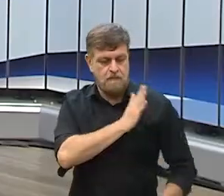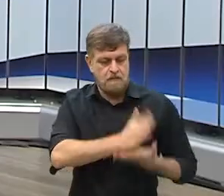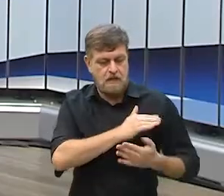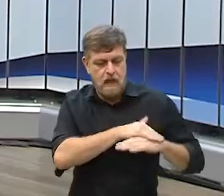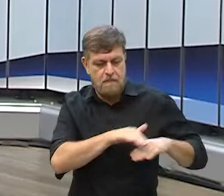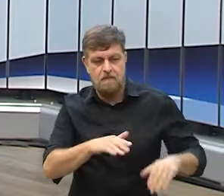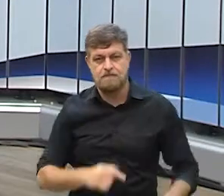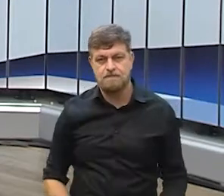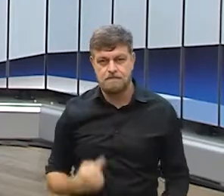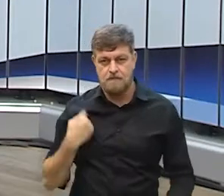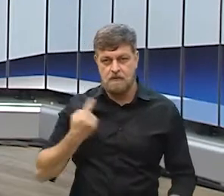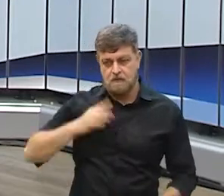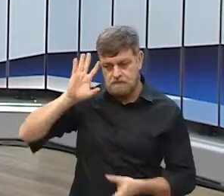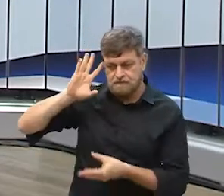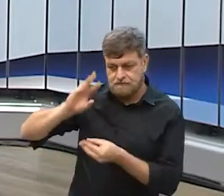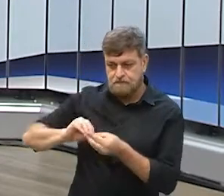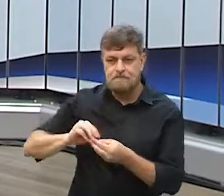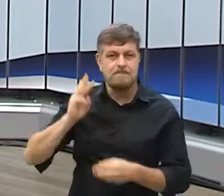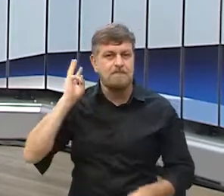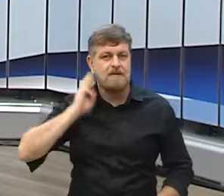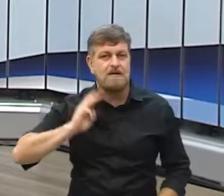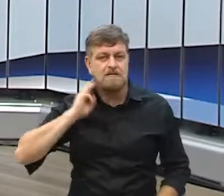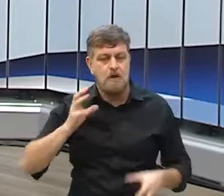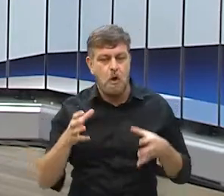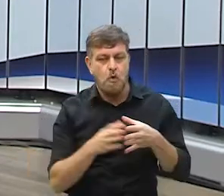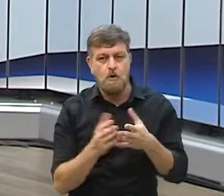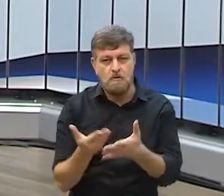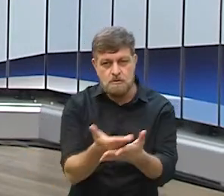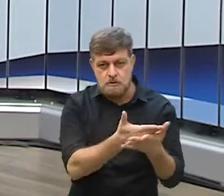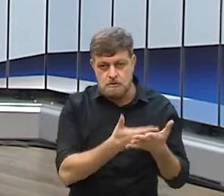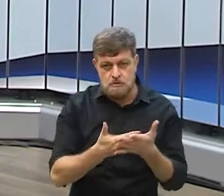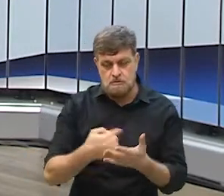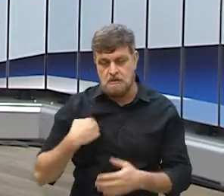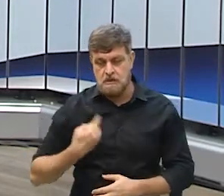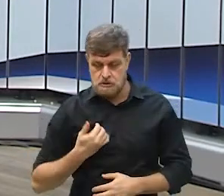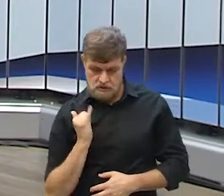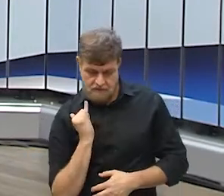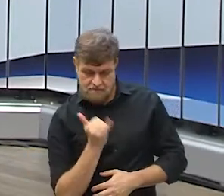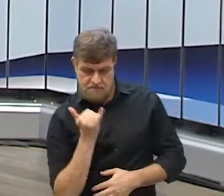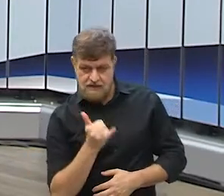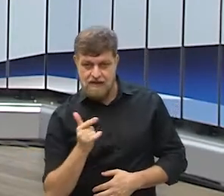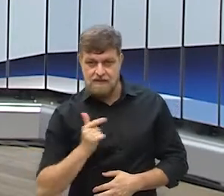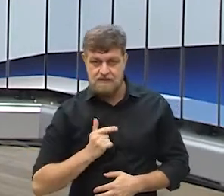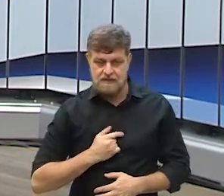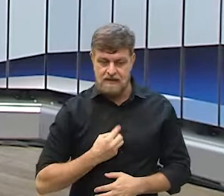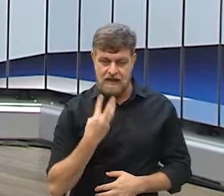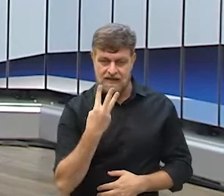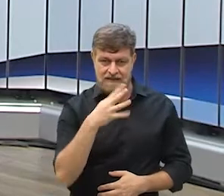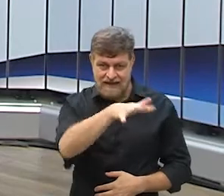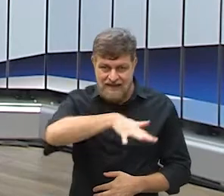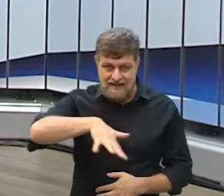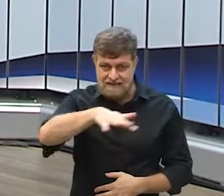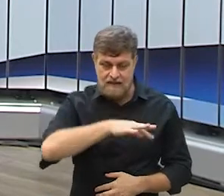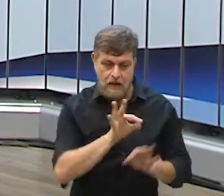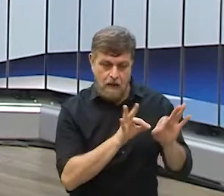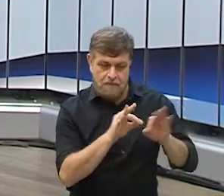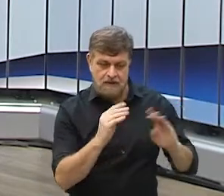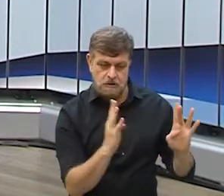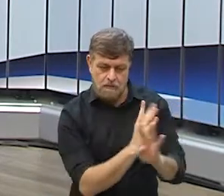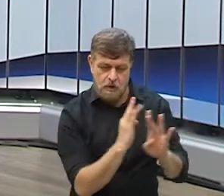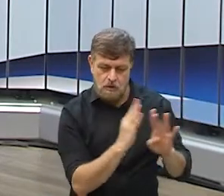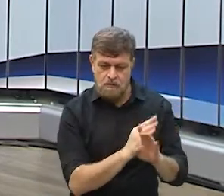a gente poder encerrar, Cecília, Comissão Especial de Estudos, a gente pode dizer que definiu 3 eixos: planejamento